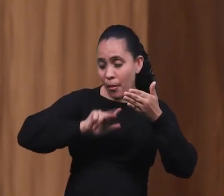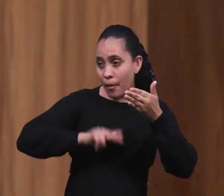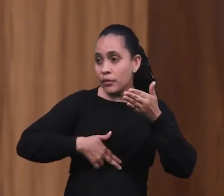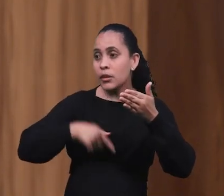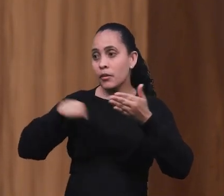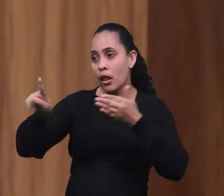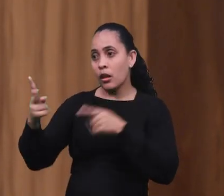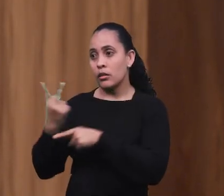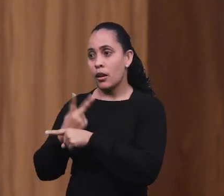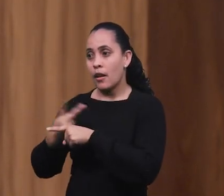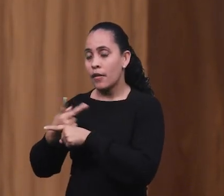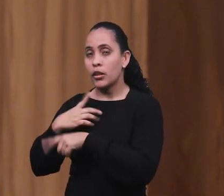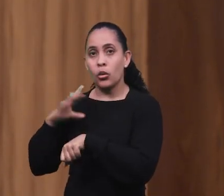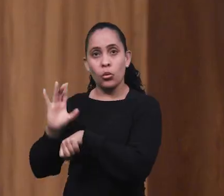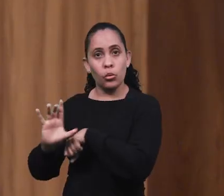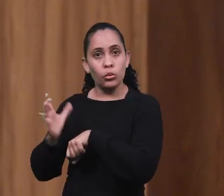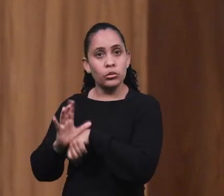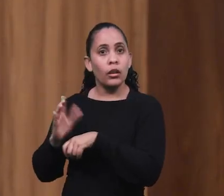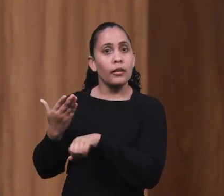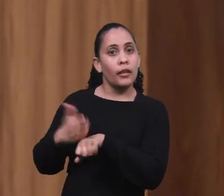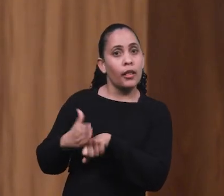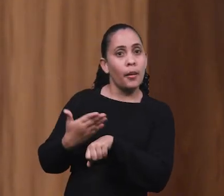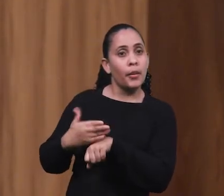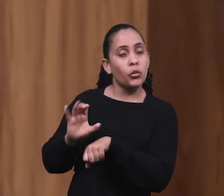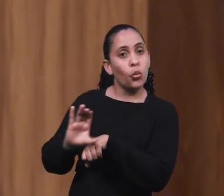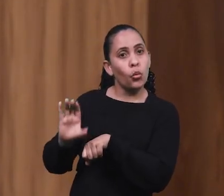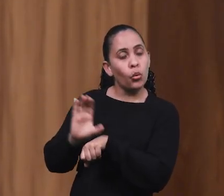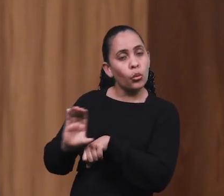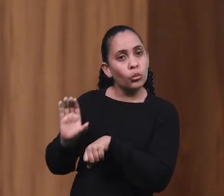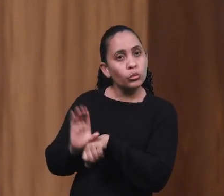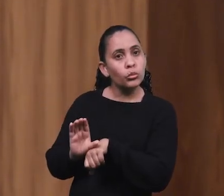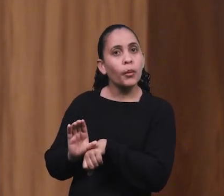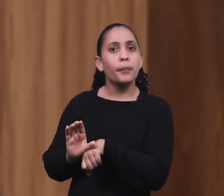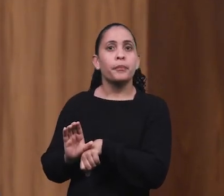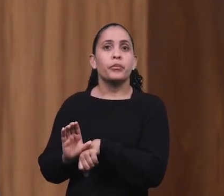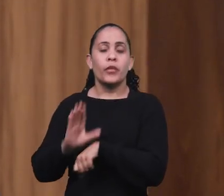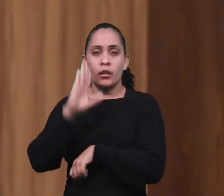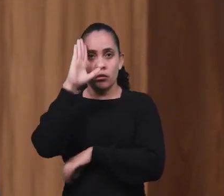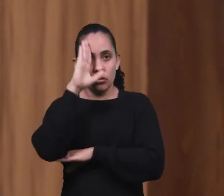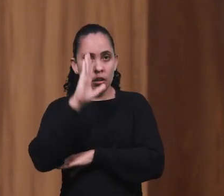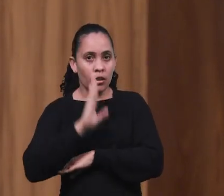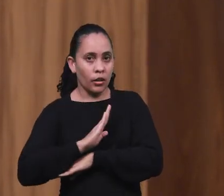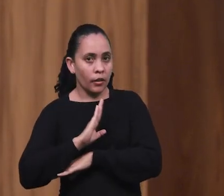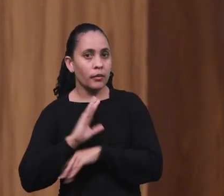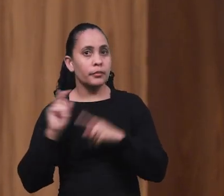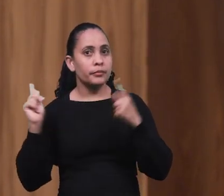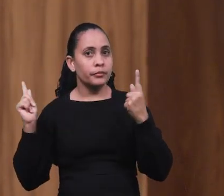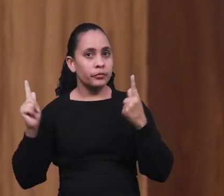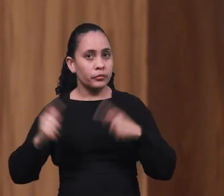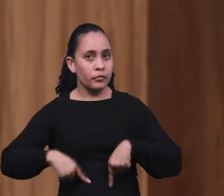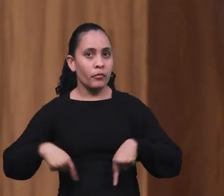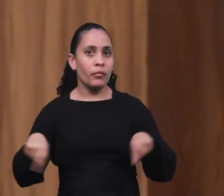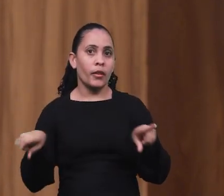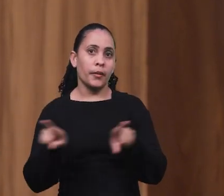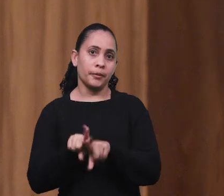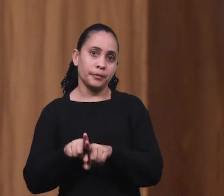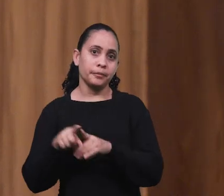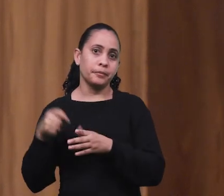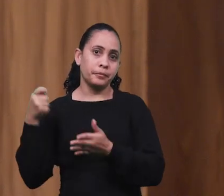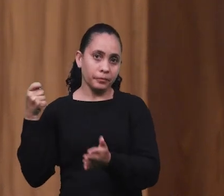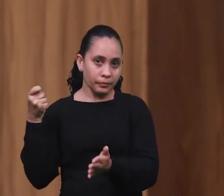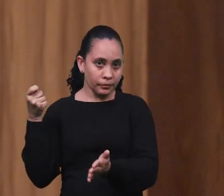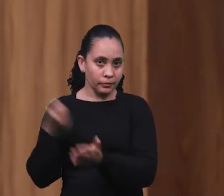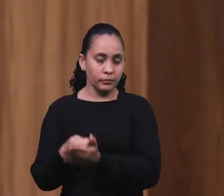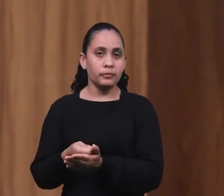pode procurar o Sebrae tem cursos, tem treinamentos que, quando não são gratuitos, eles já são subsidiados